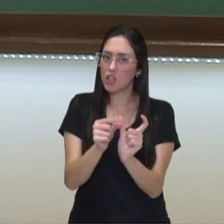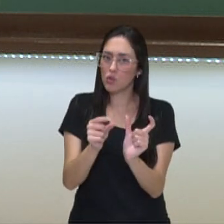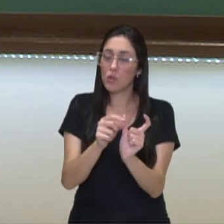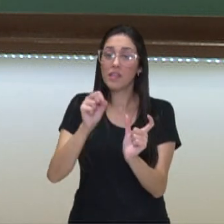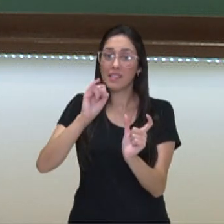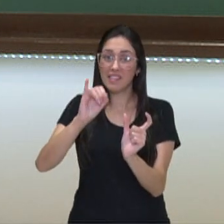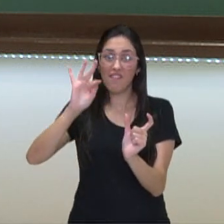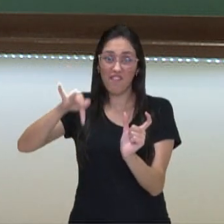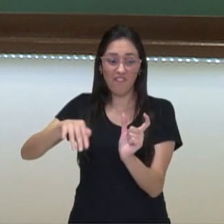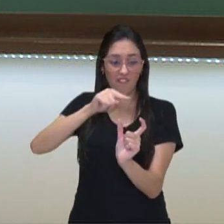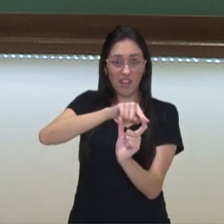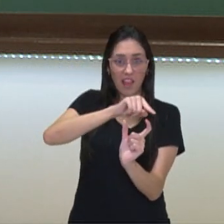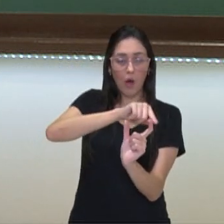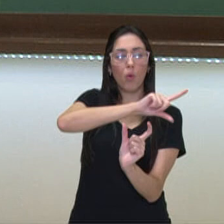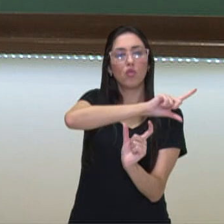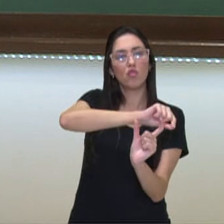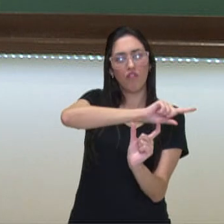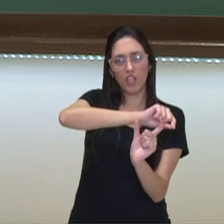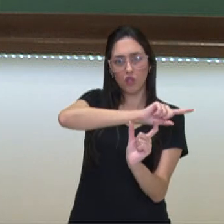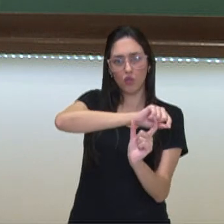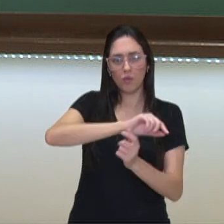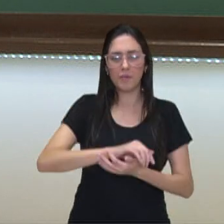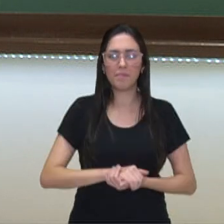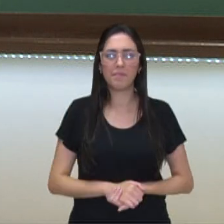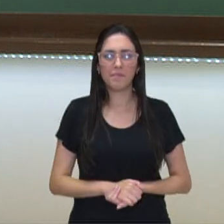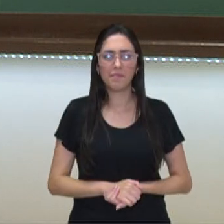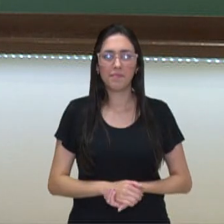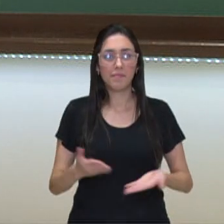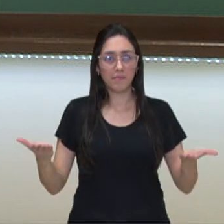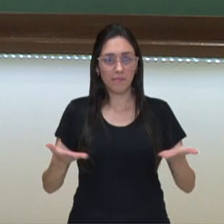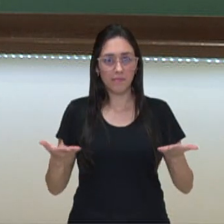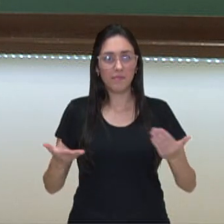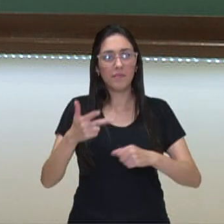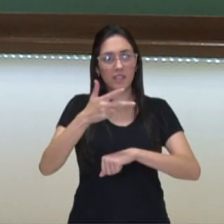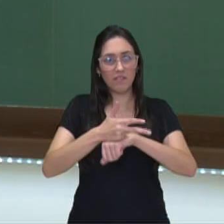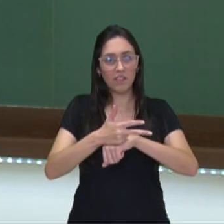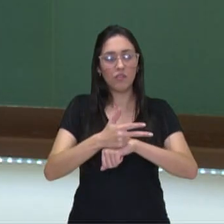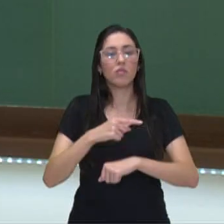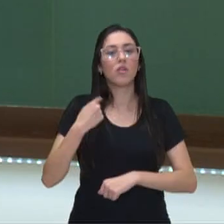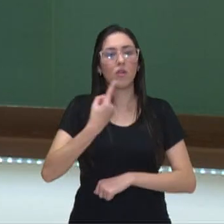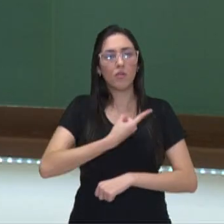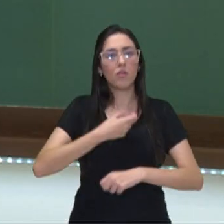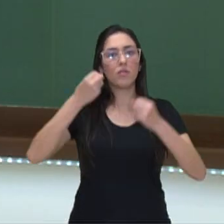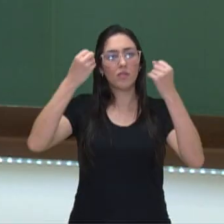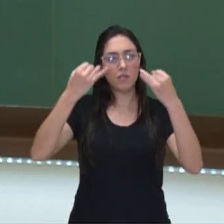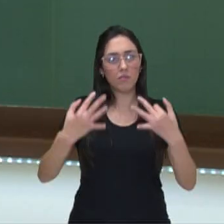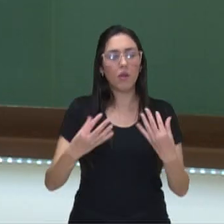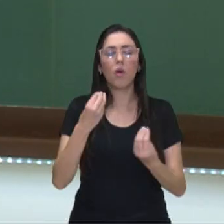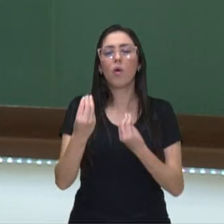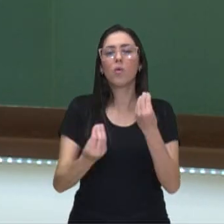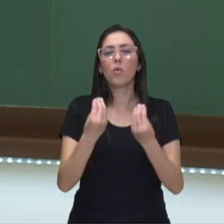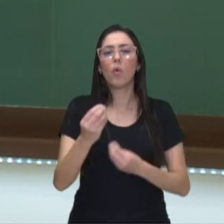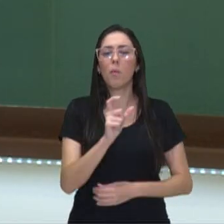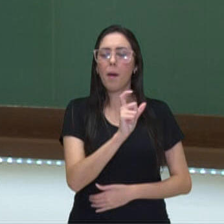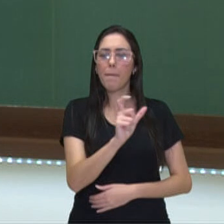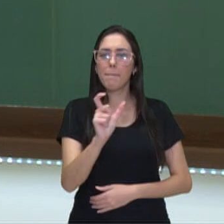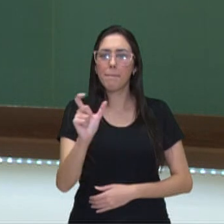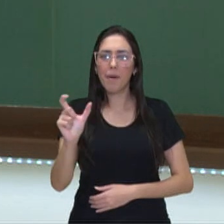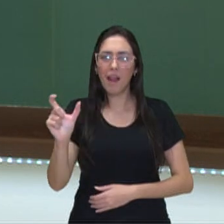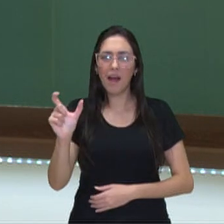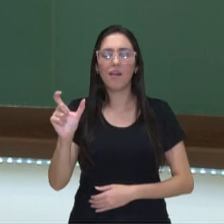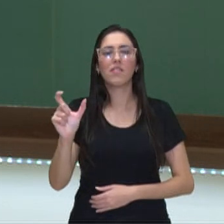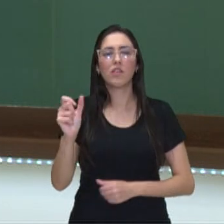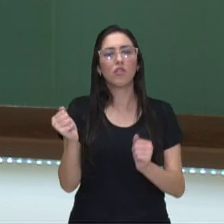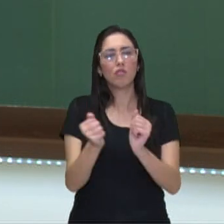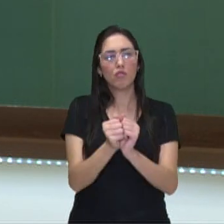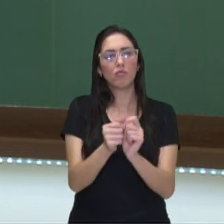estiver ao fim, sufixo. Nesse vídeo, nós falamos sobre a formação de palavras com